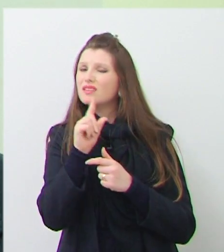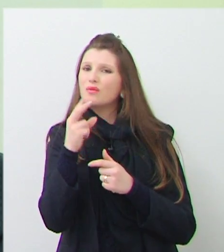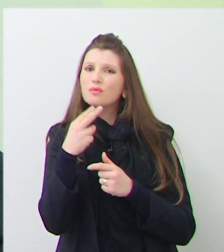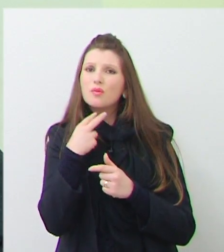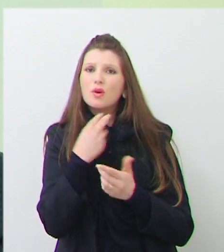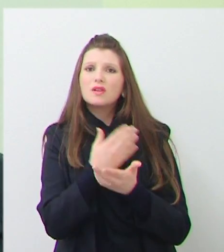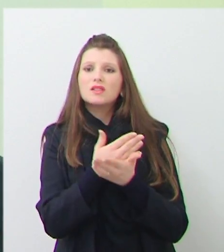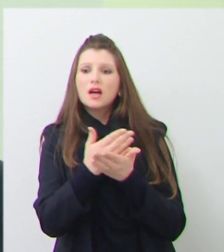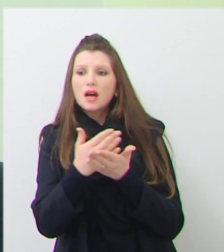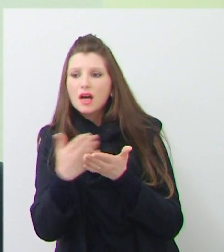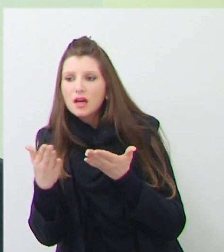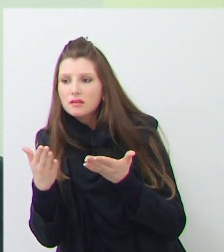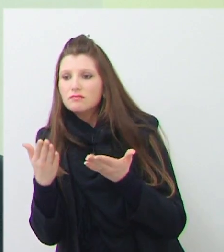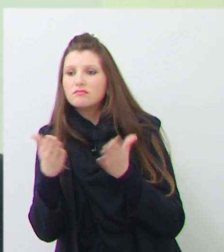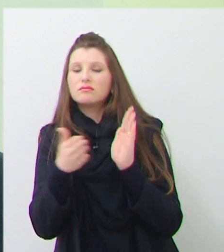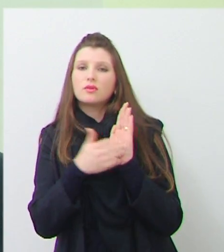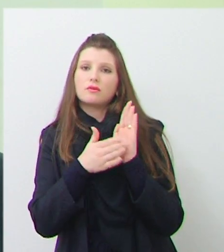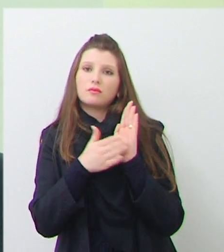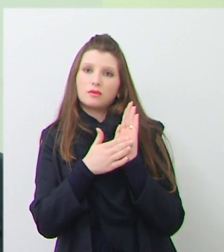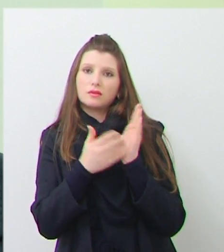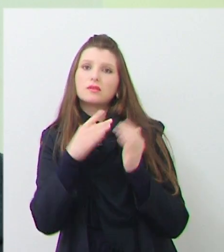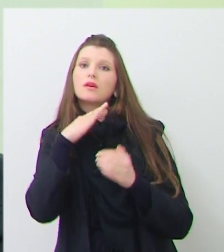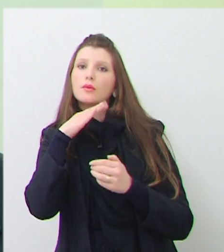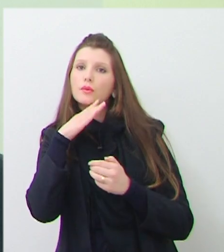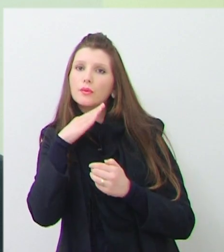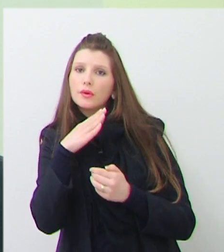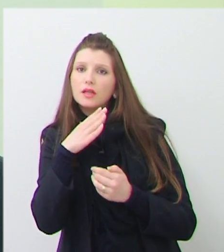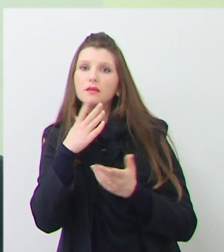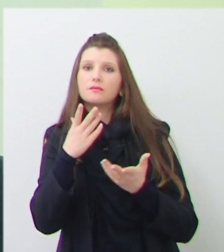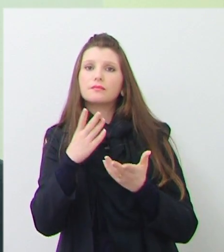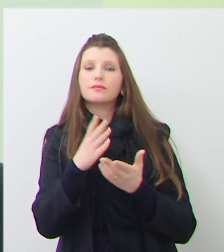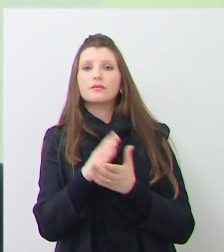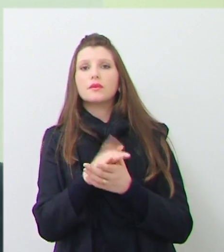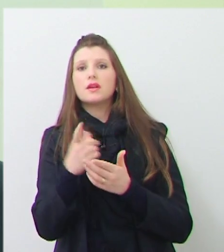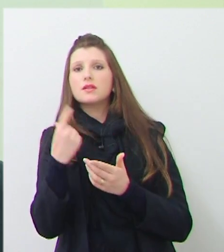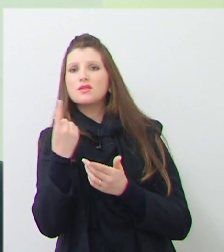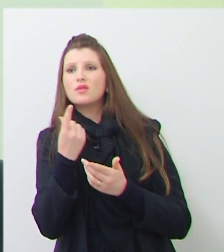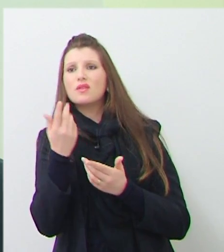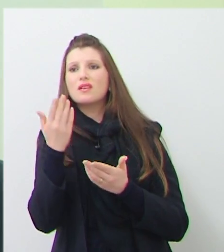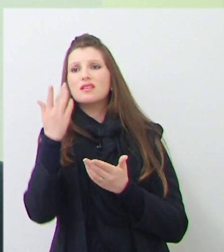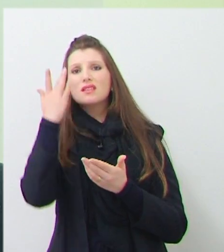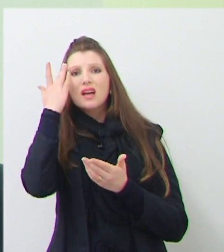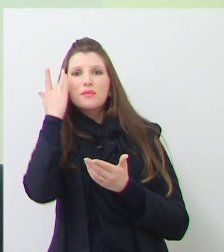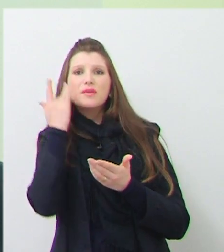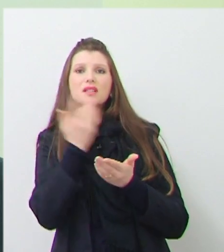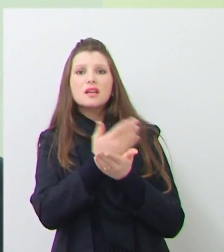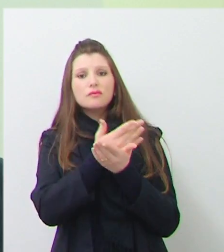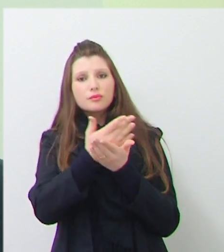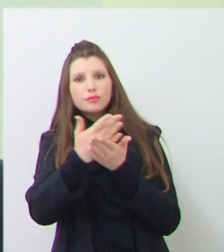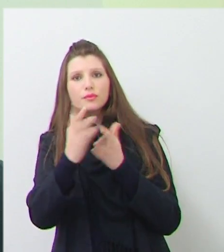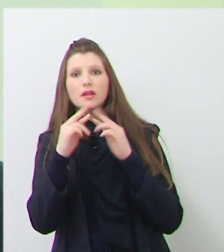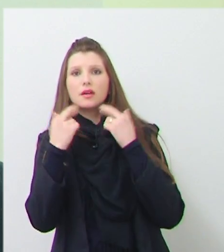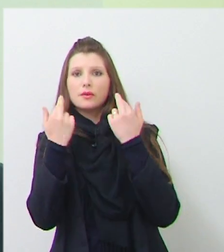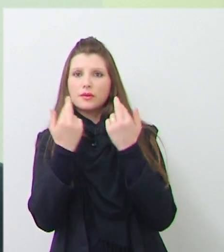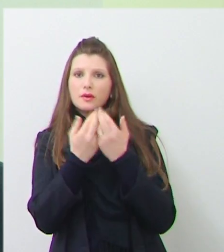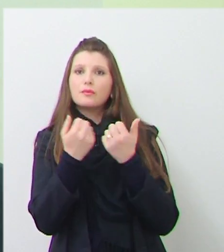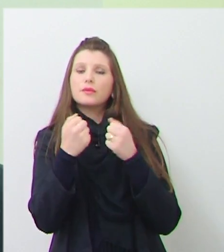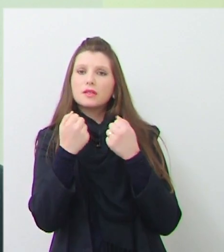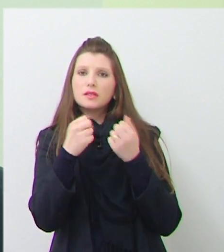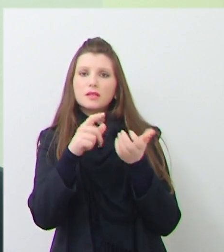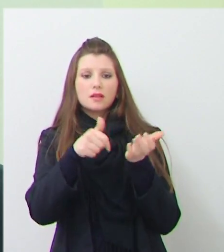dê continuidade nessa proposta, e se for do entendimento amplo de todos, que a partir de amanhã, da nossa reunião, saia um